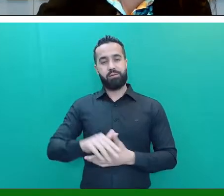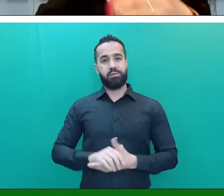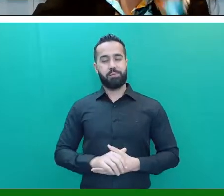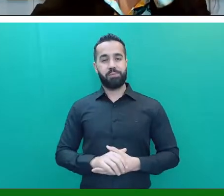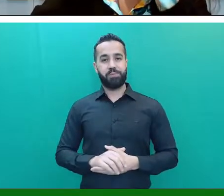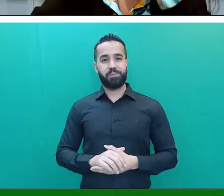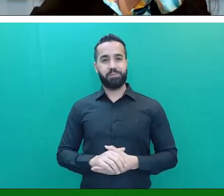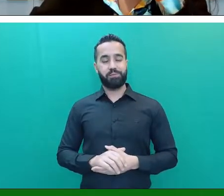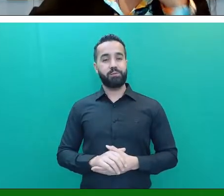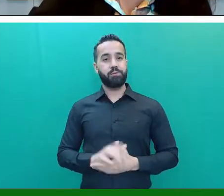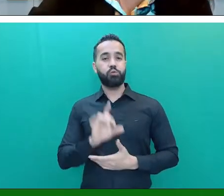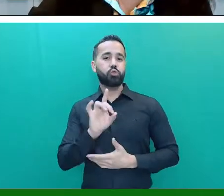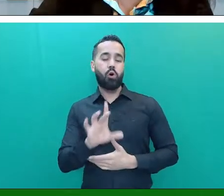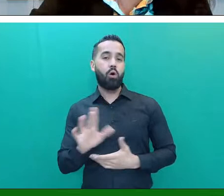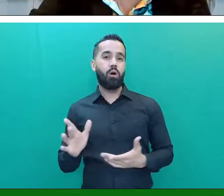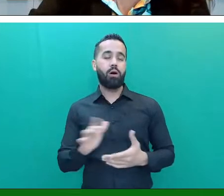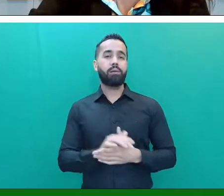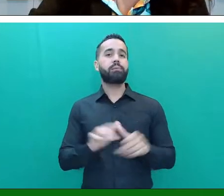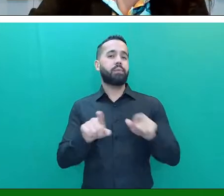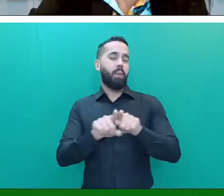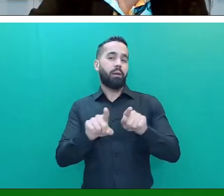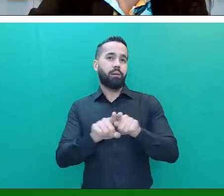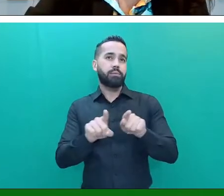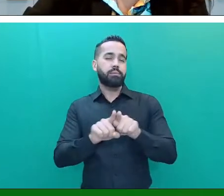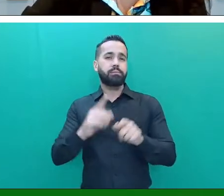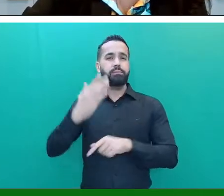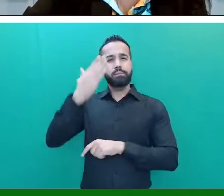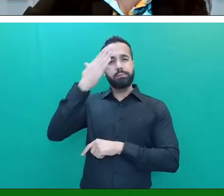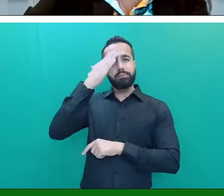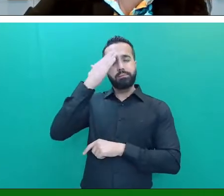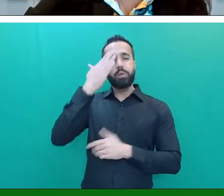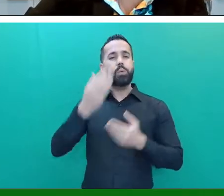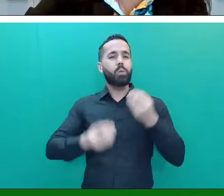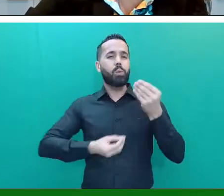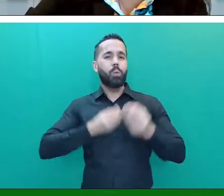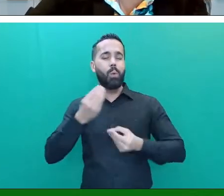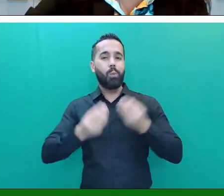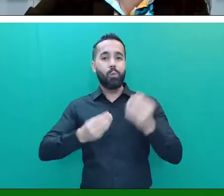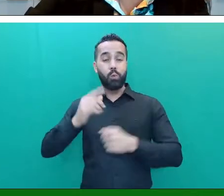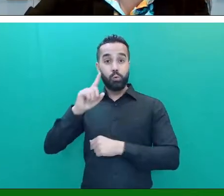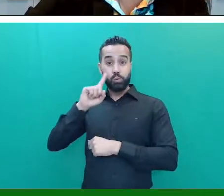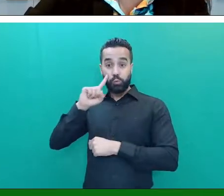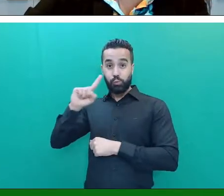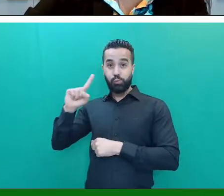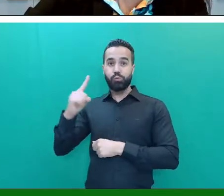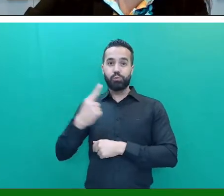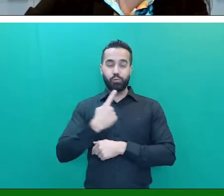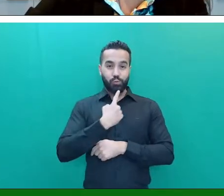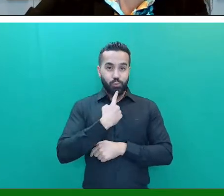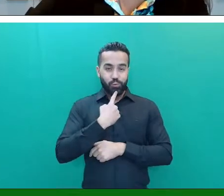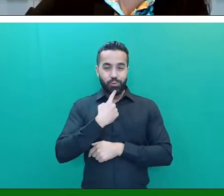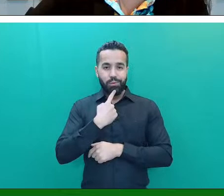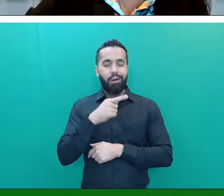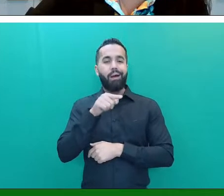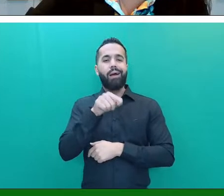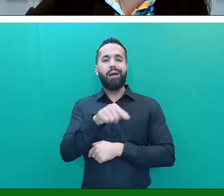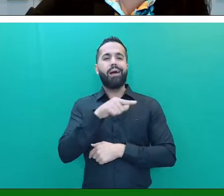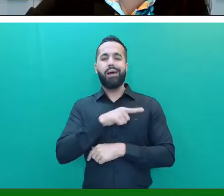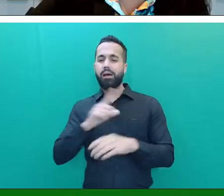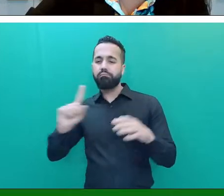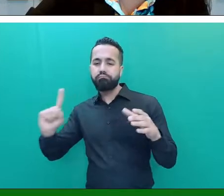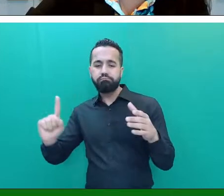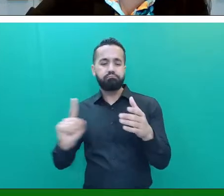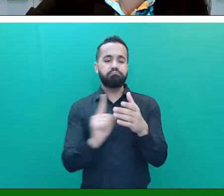Talvez só uma. Eu gostaria de saber como é que os surdos se incluem nessa sua proposta, não é?